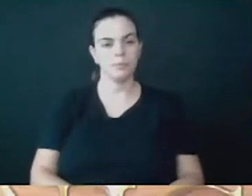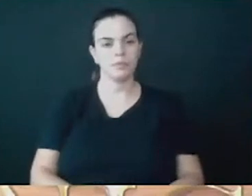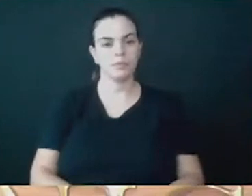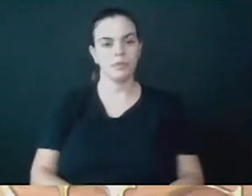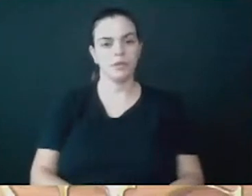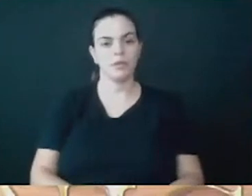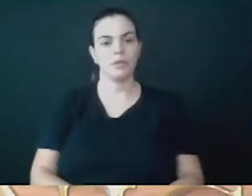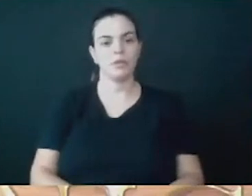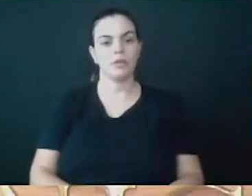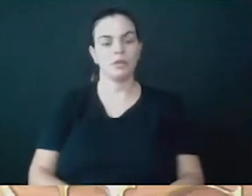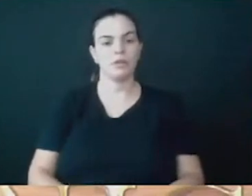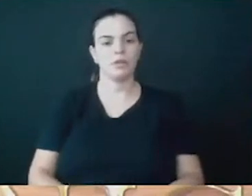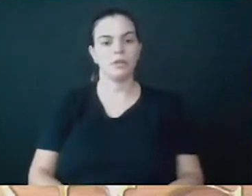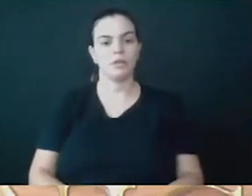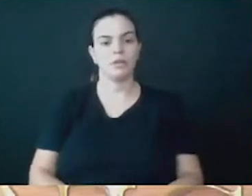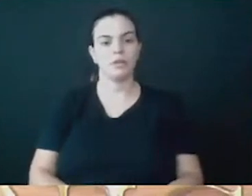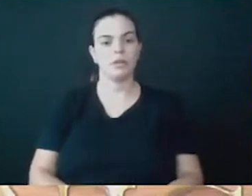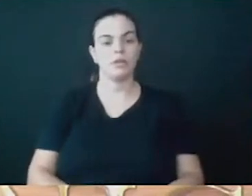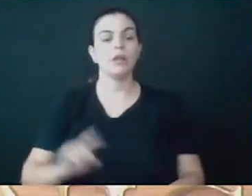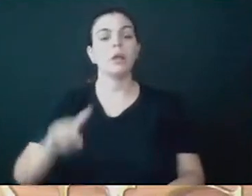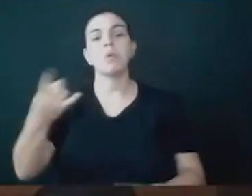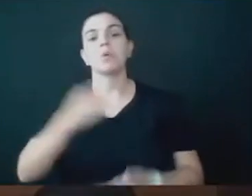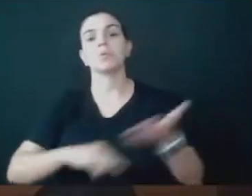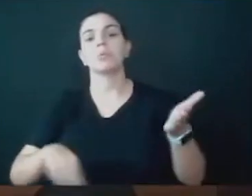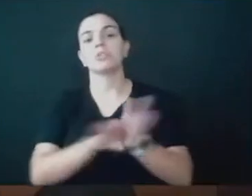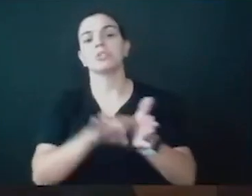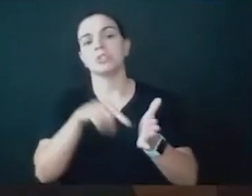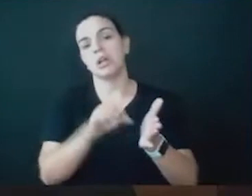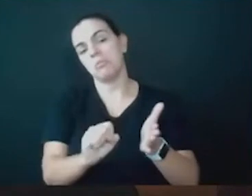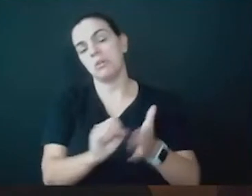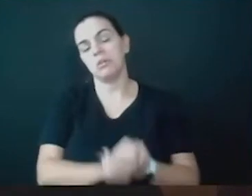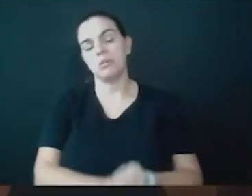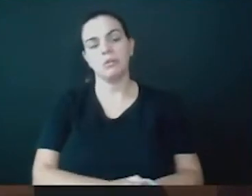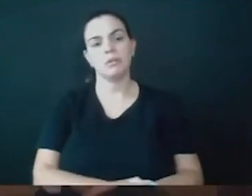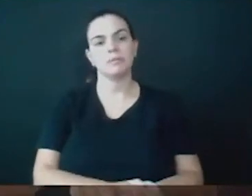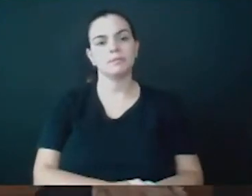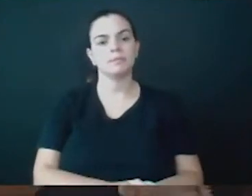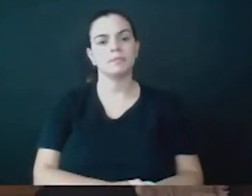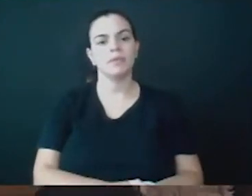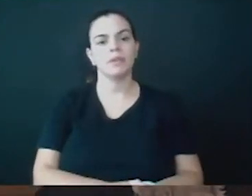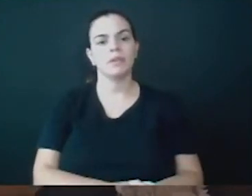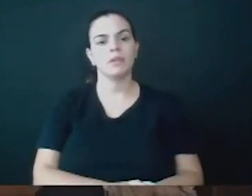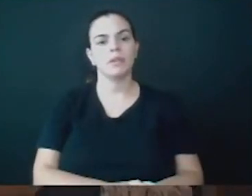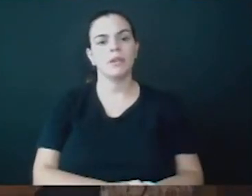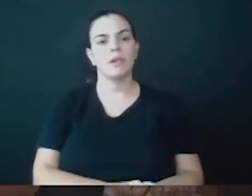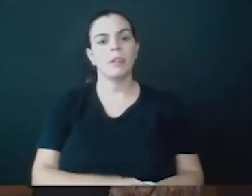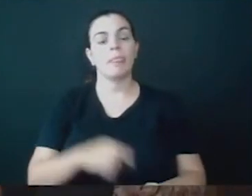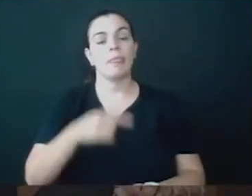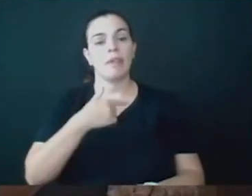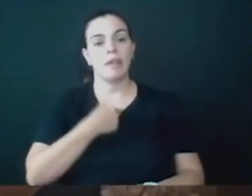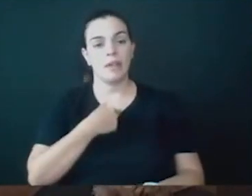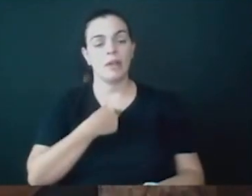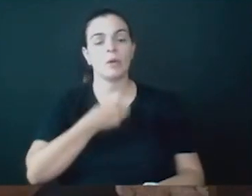Depois da chegada do documento, pode ser? Eu sugiro, então, o critério regimental, 30 dias a informação. Pode